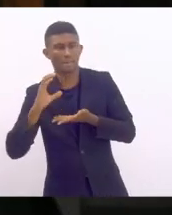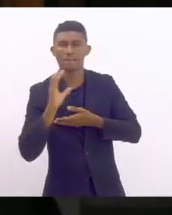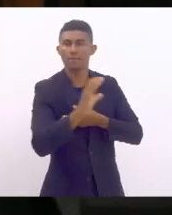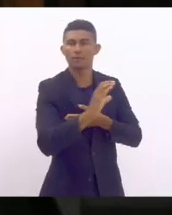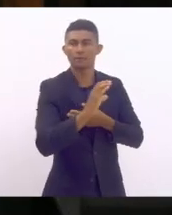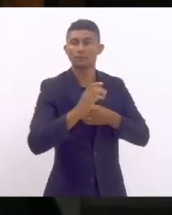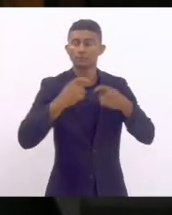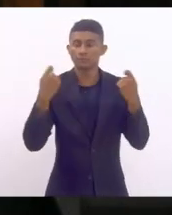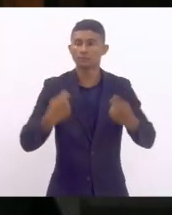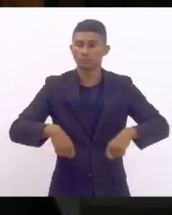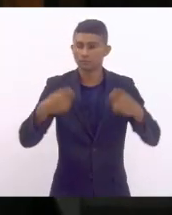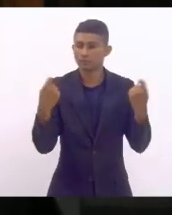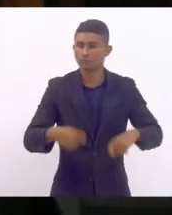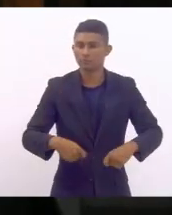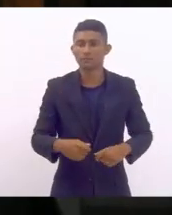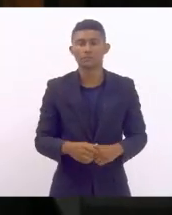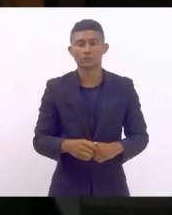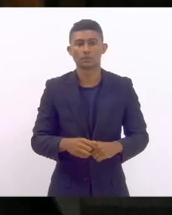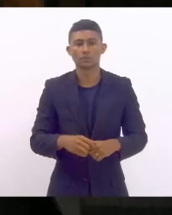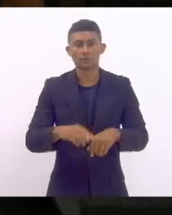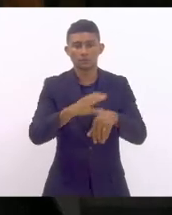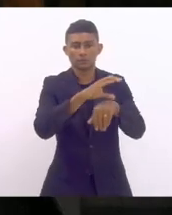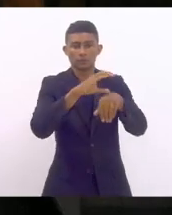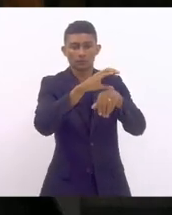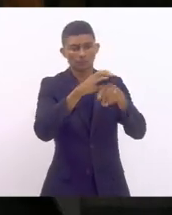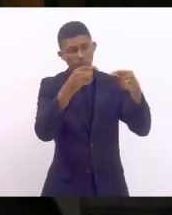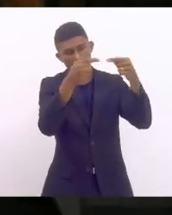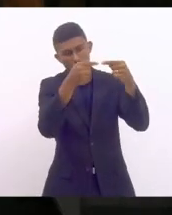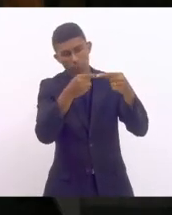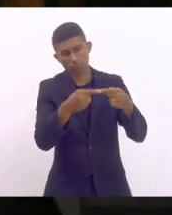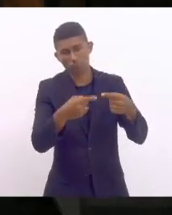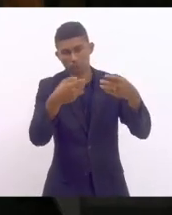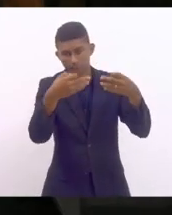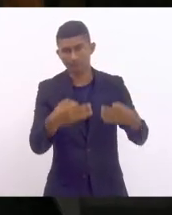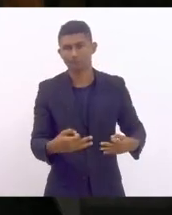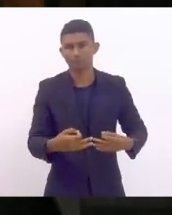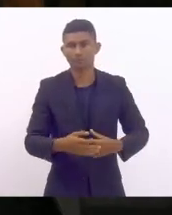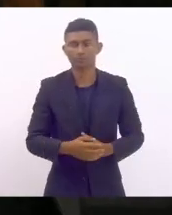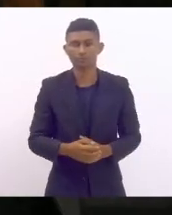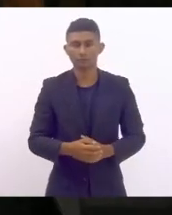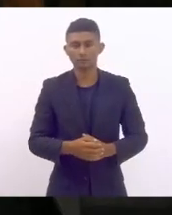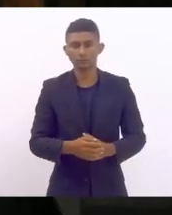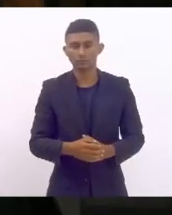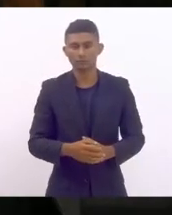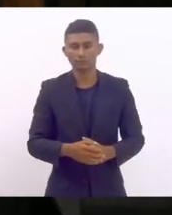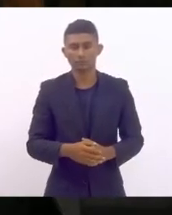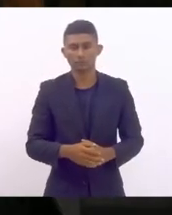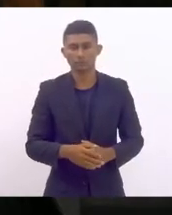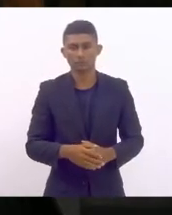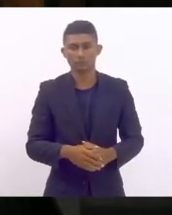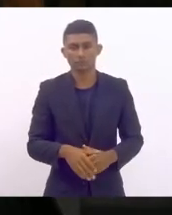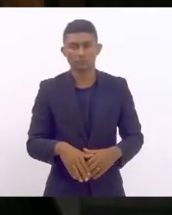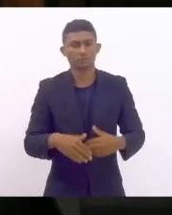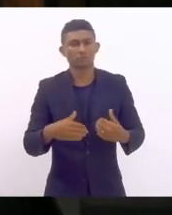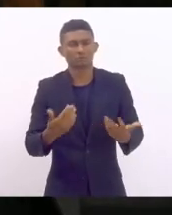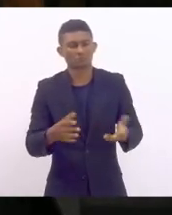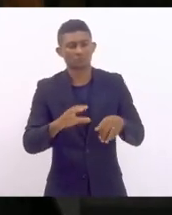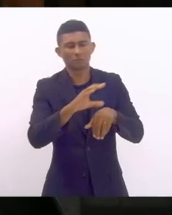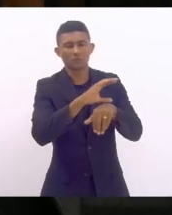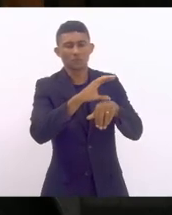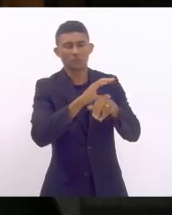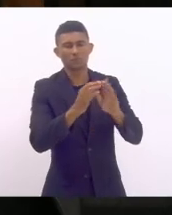que estar dentro dos ditames na Constituição e não simplesmente aleijada a mesma